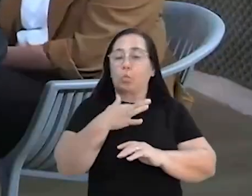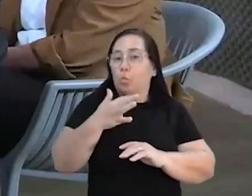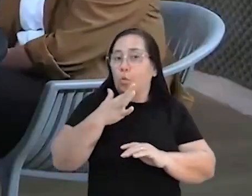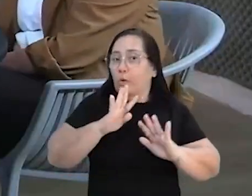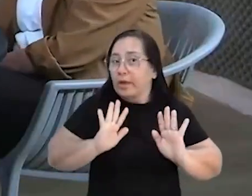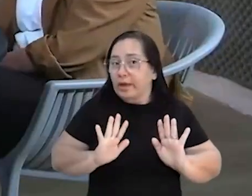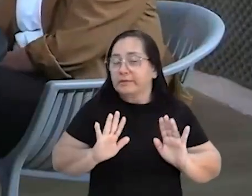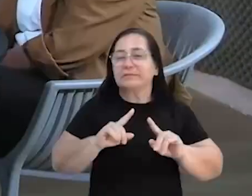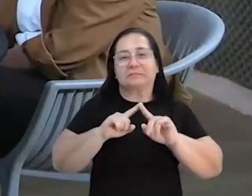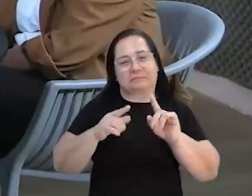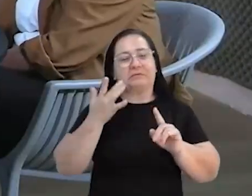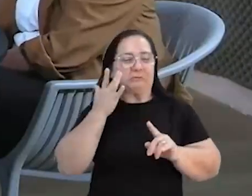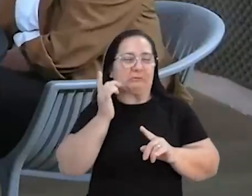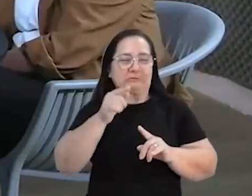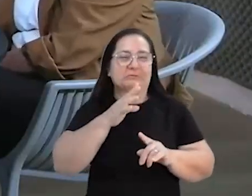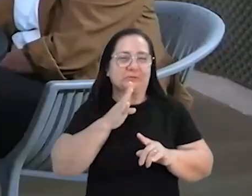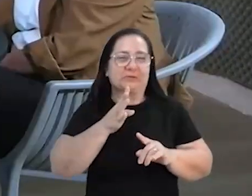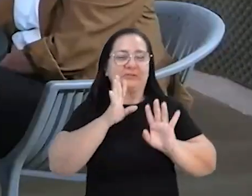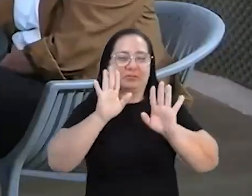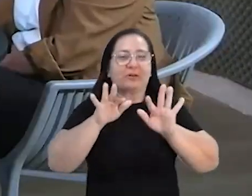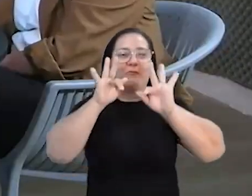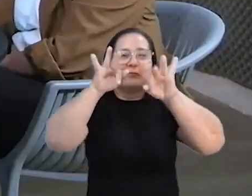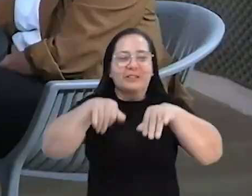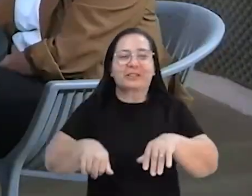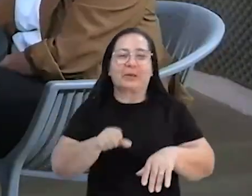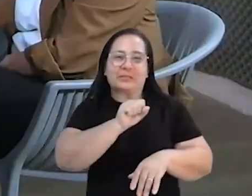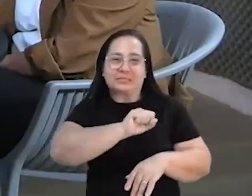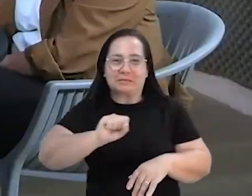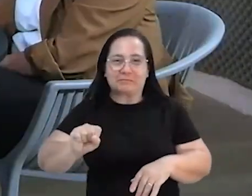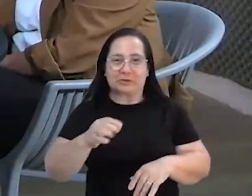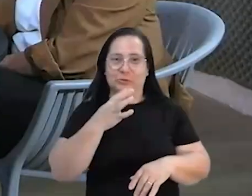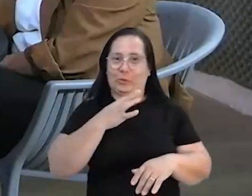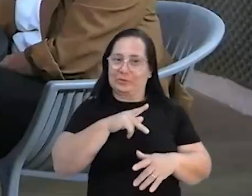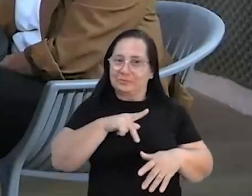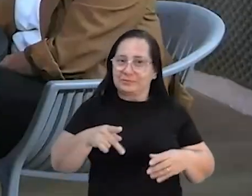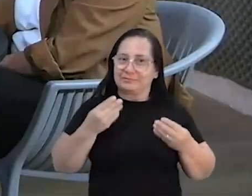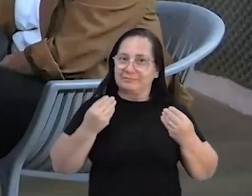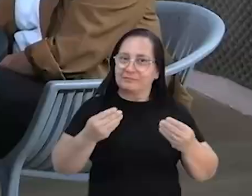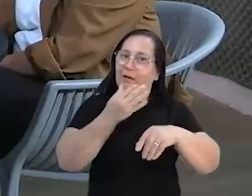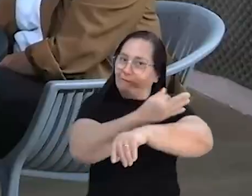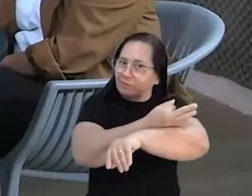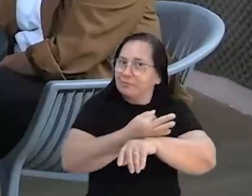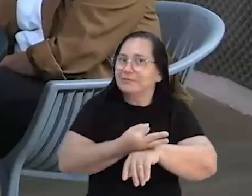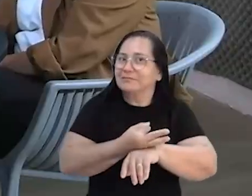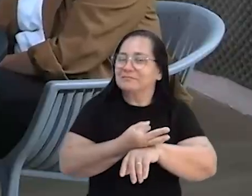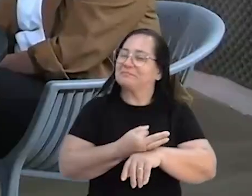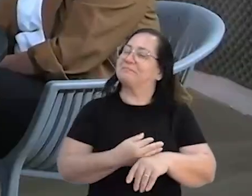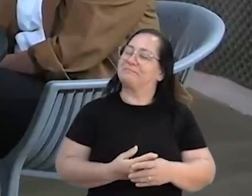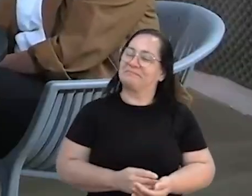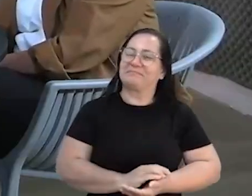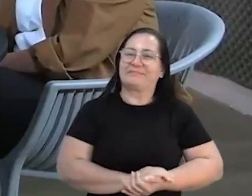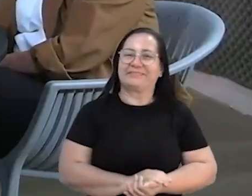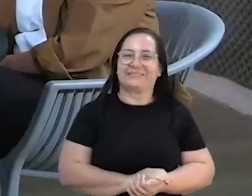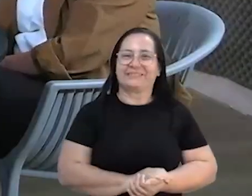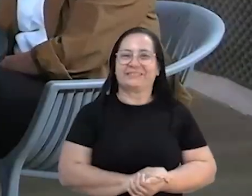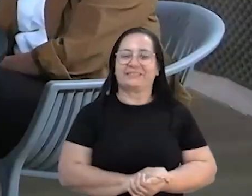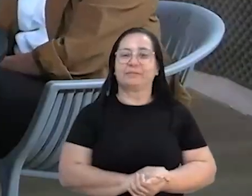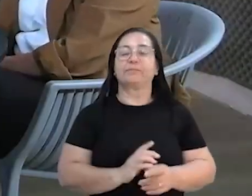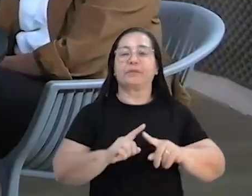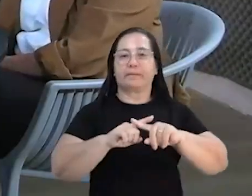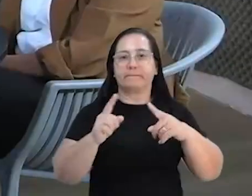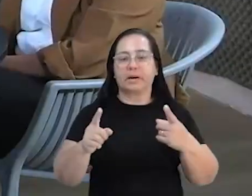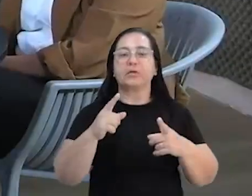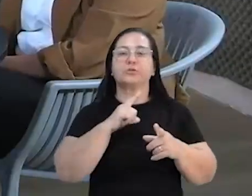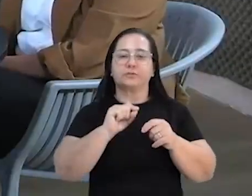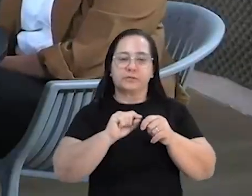conheçam, mas é muito difícil, né? Chegando no final do semestre, não conhecer a professora, é porque você está faltando mais do que indo. Mas a gente vai